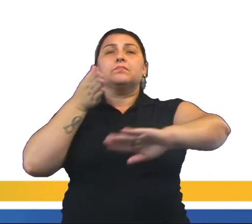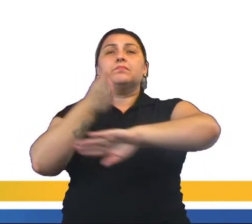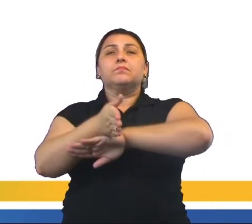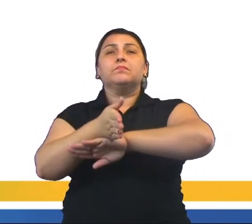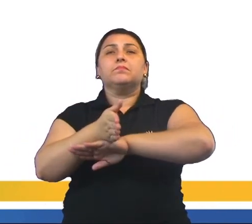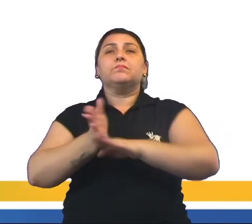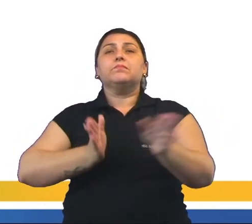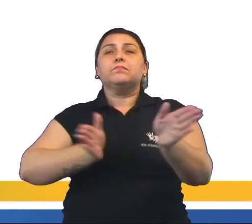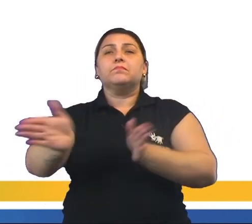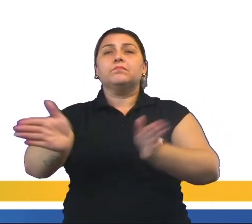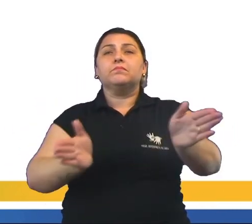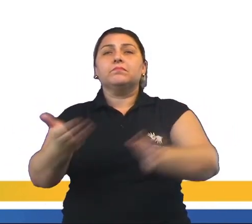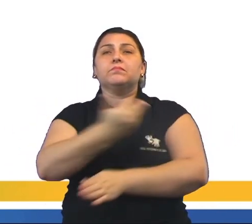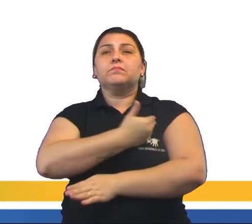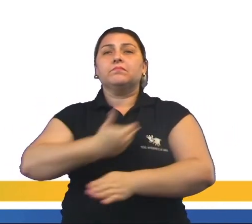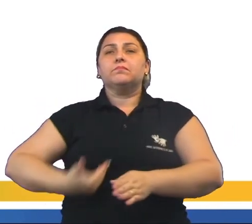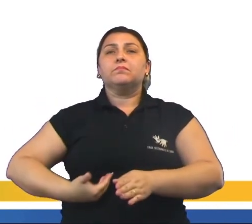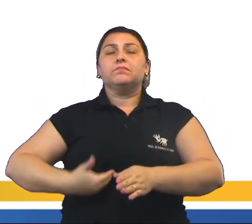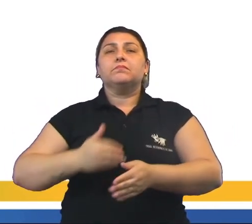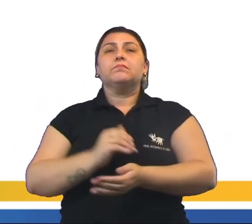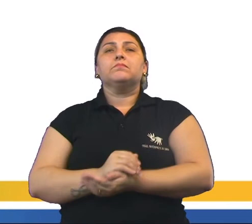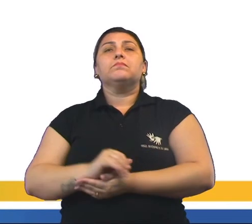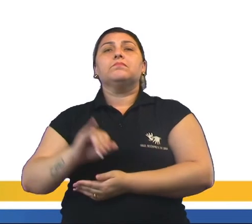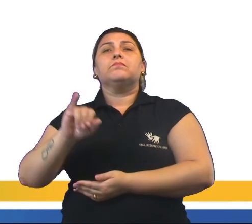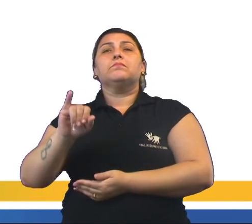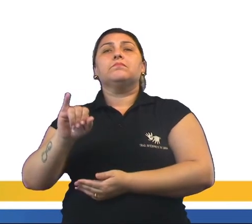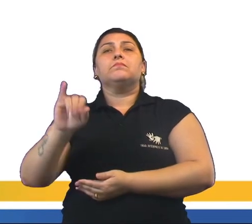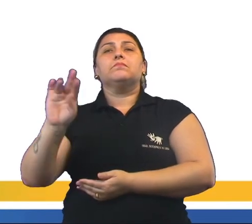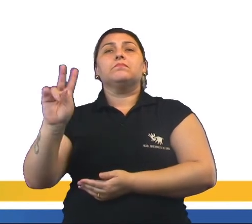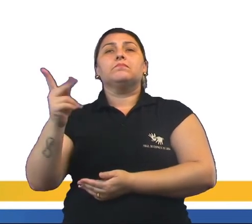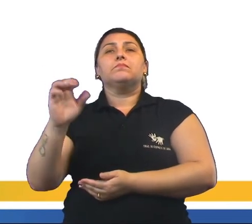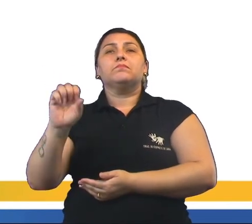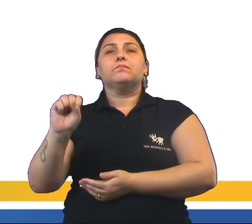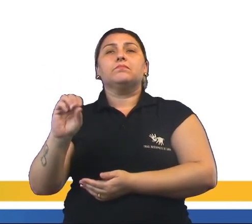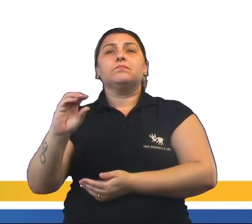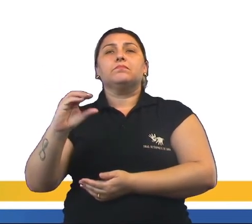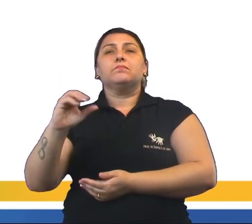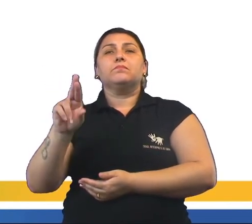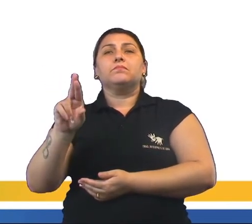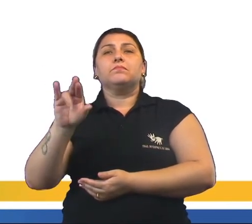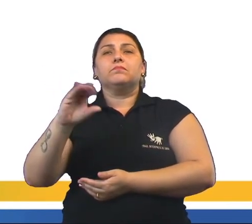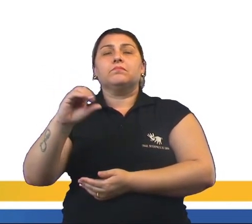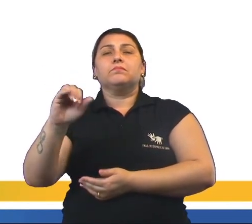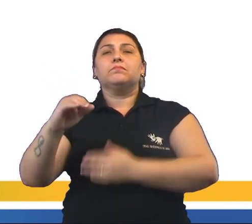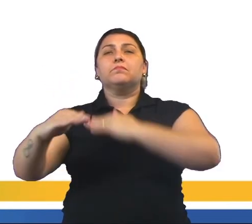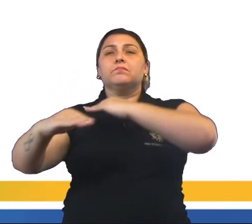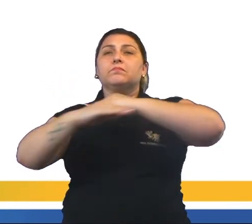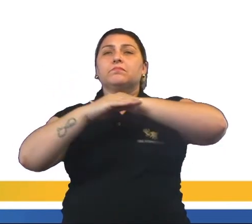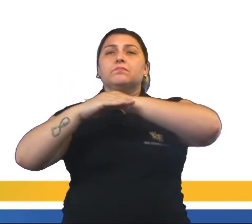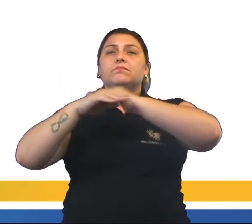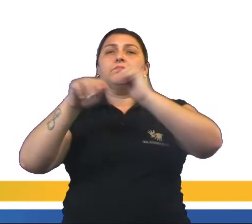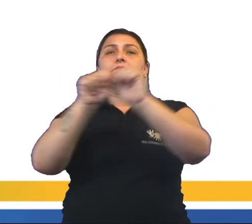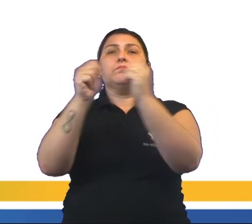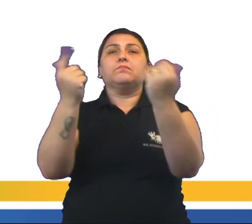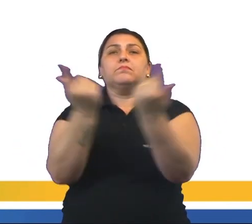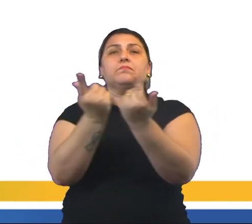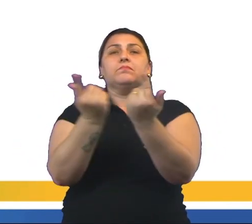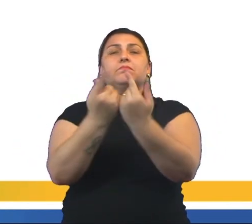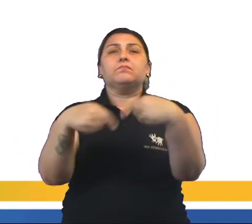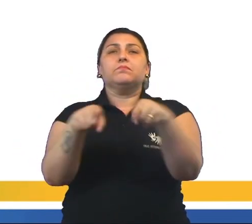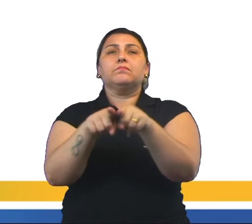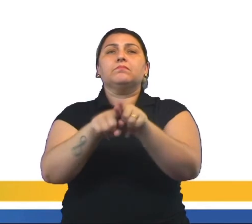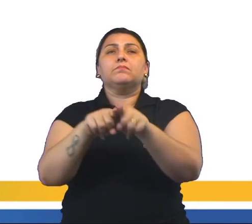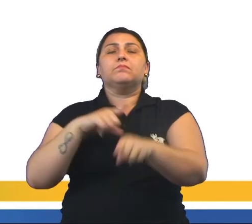cargos públicos, né? A isocracia e igualdade para falar nas assembleias. Também